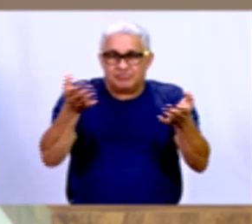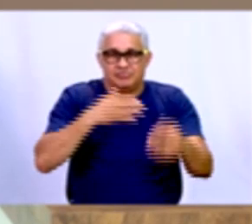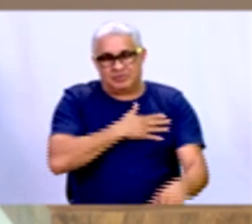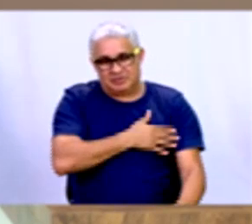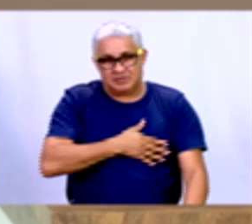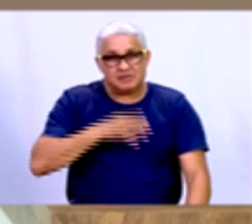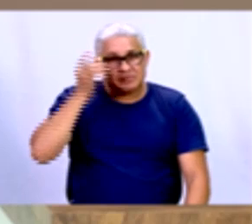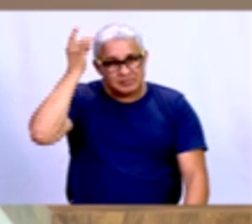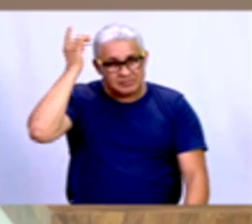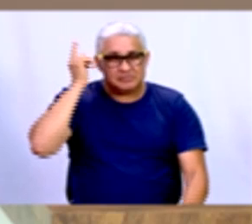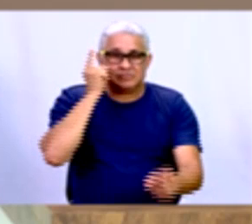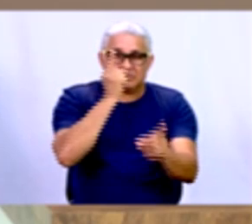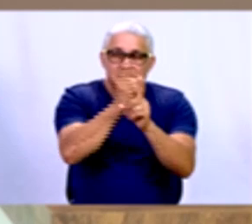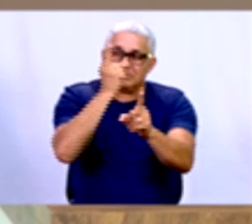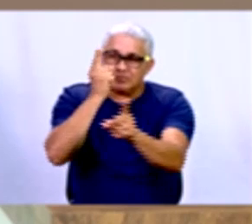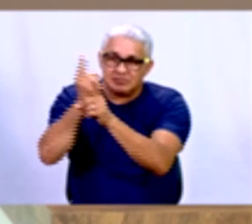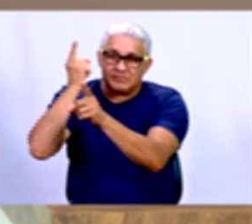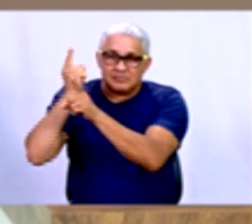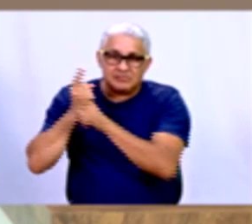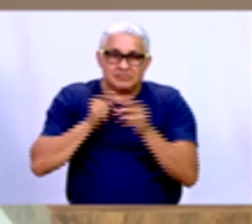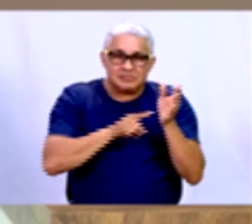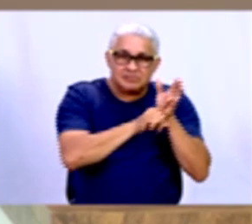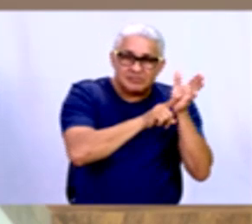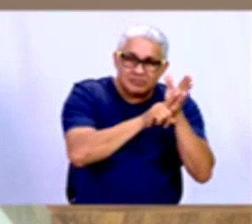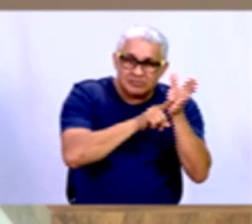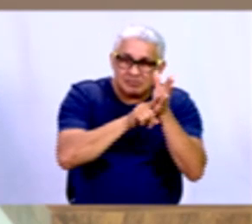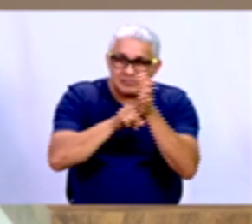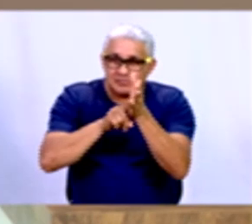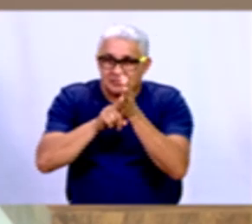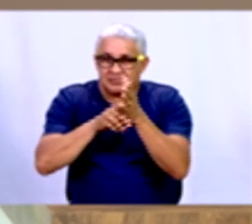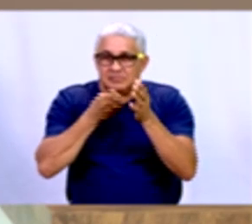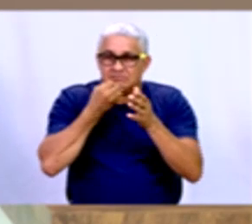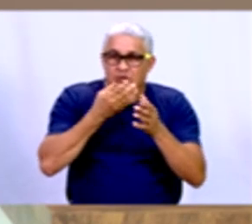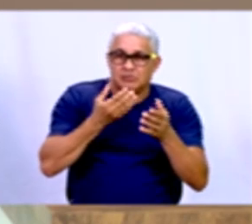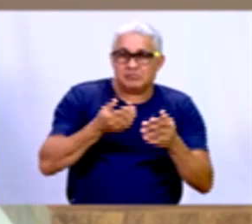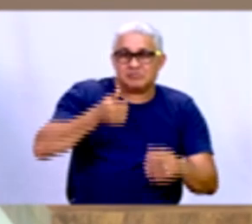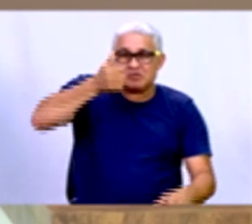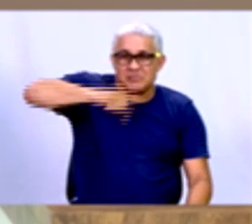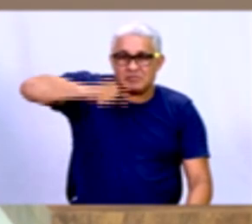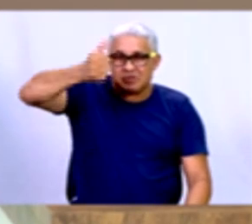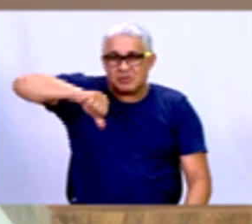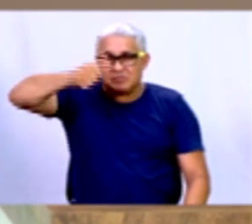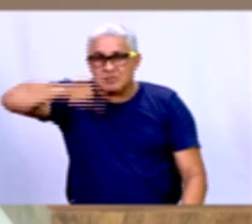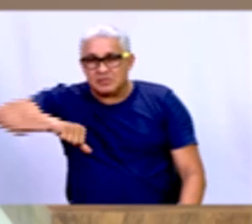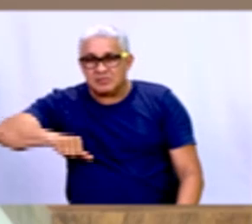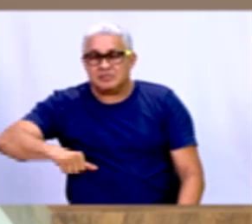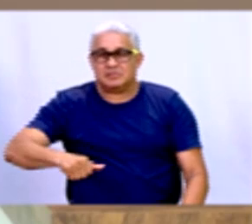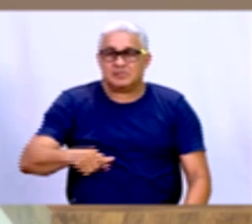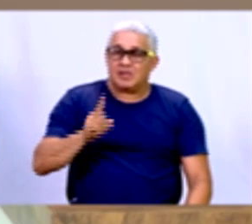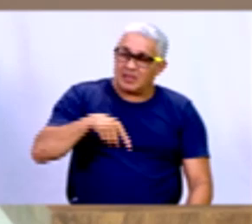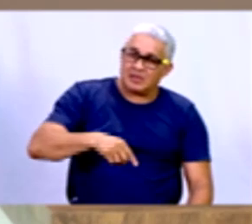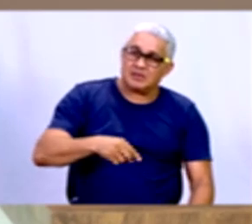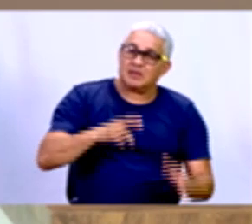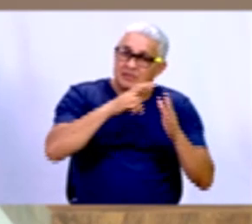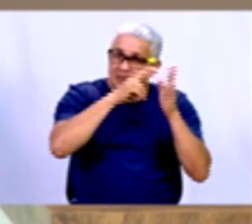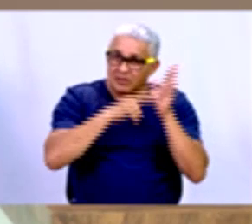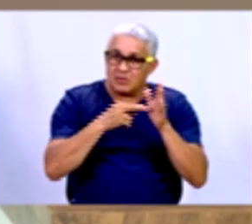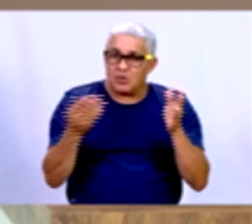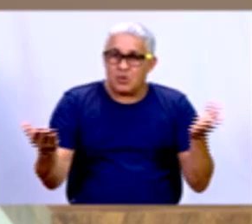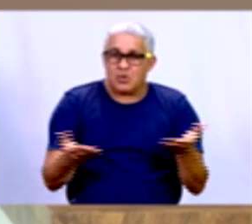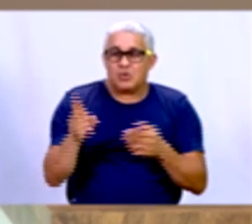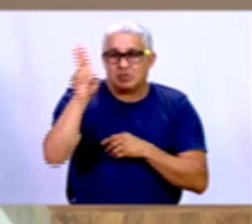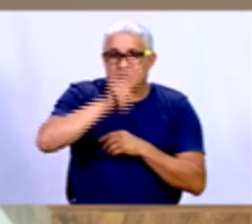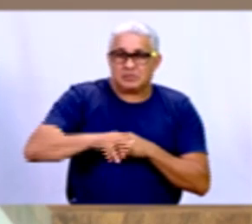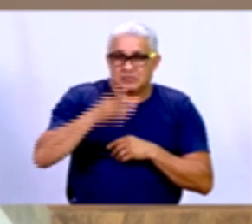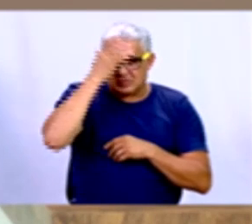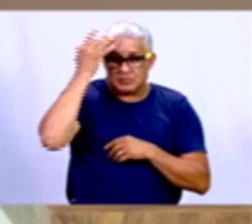de encontrar as informações, isso faz com que seja bem avaliado, que é um critério também hoje em dia muito utilizado. Hoje em dia, quando as pessoas querem